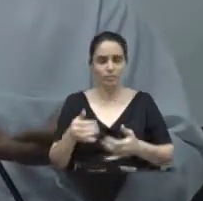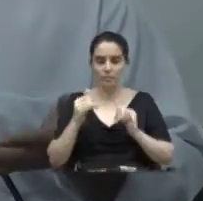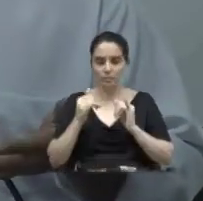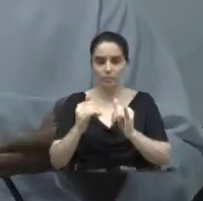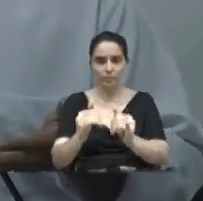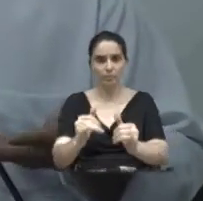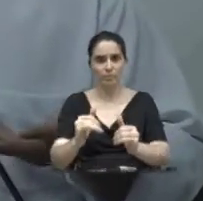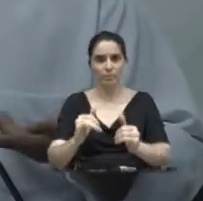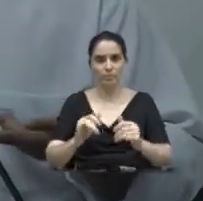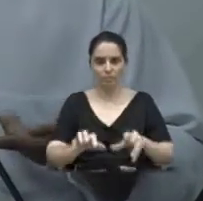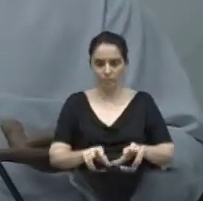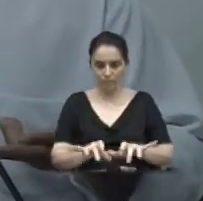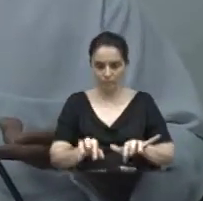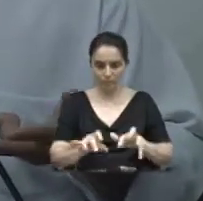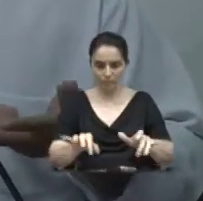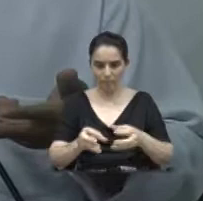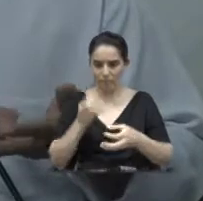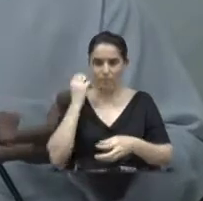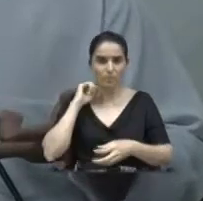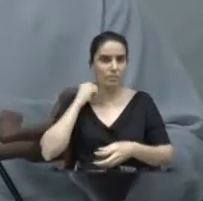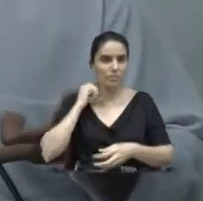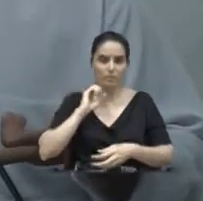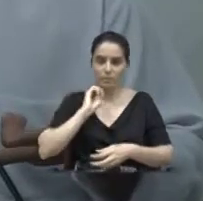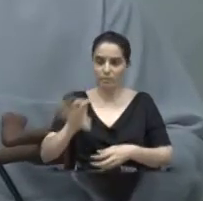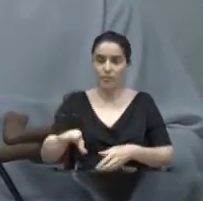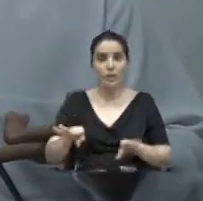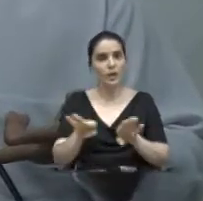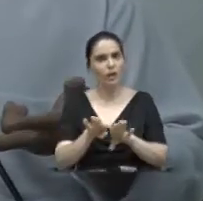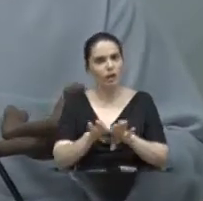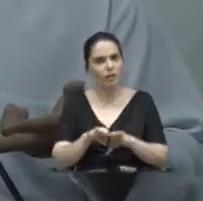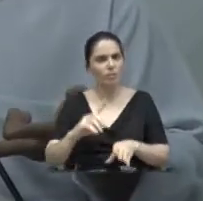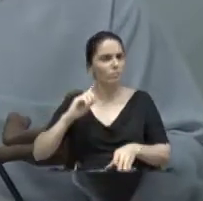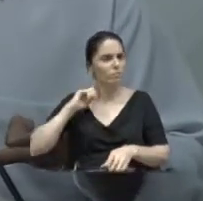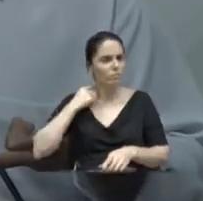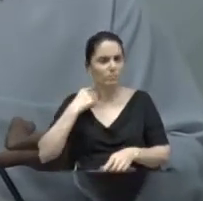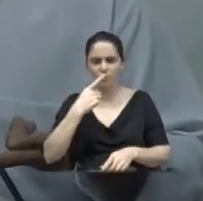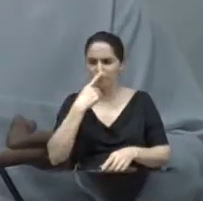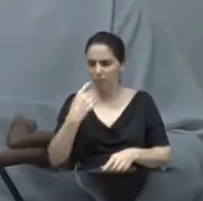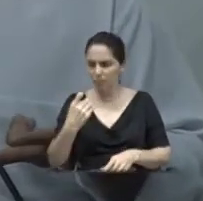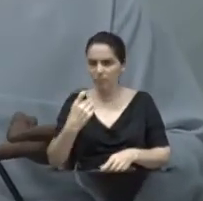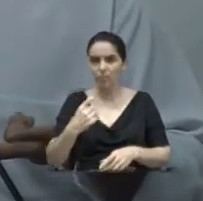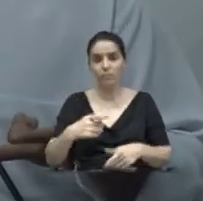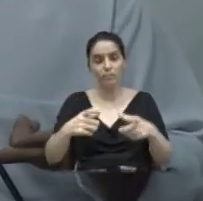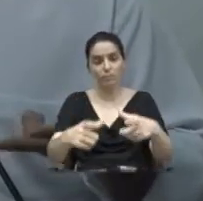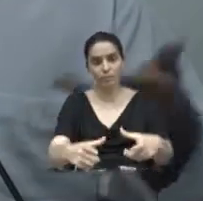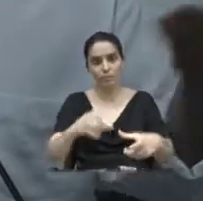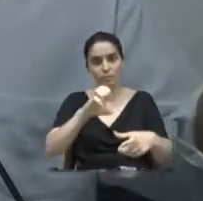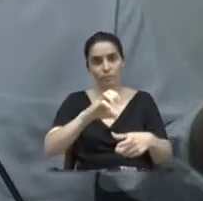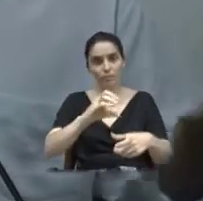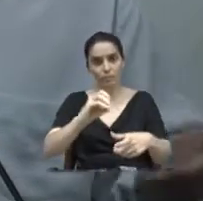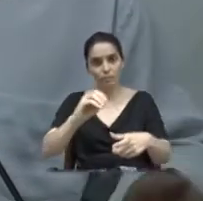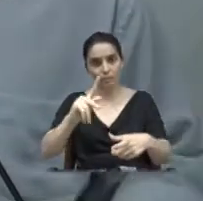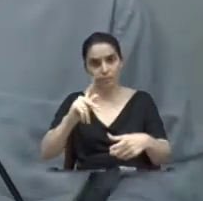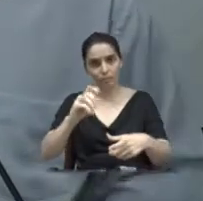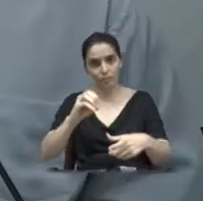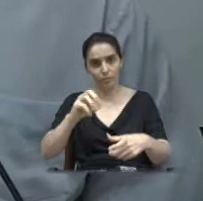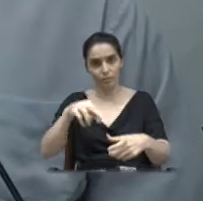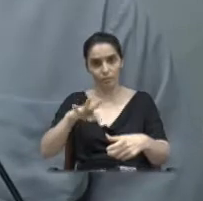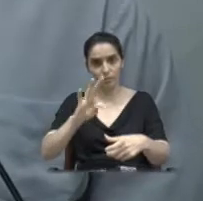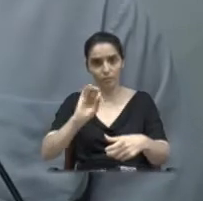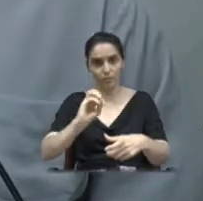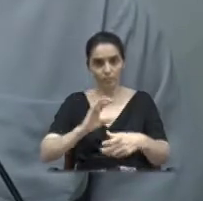aparelho eletrônico, mas também descartam lixo nos ecopontos. Quando eu fui descartar, uns 2 meses